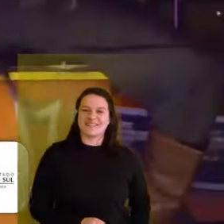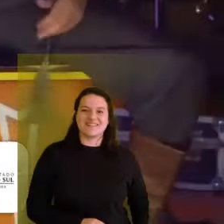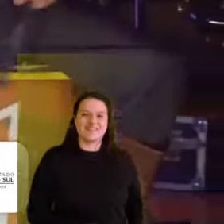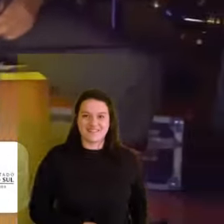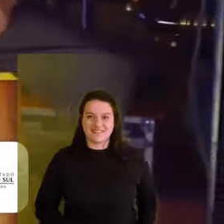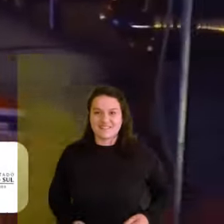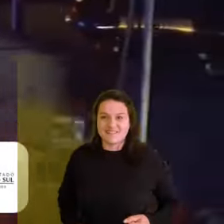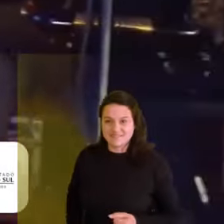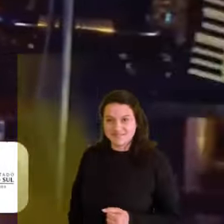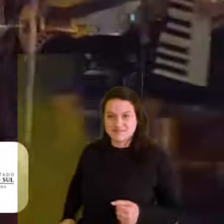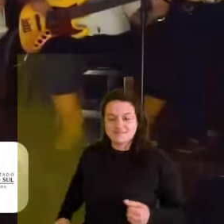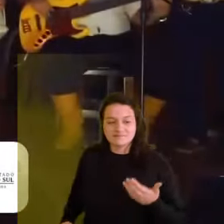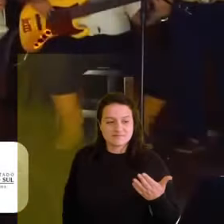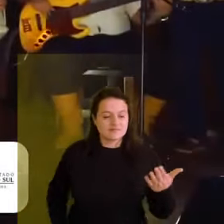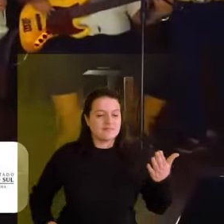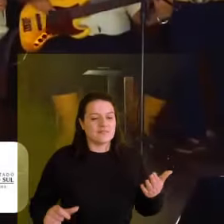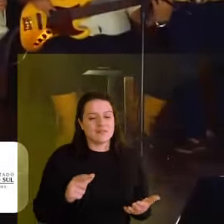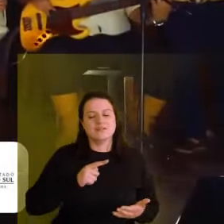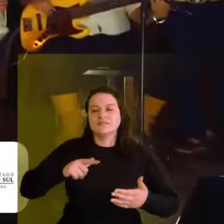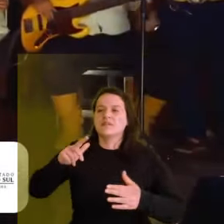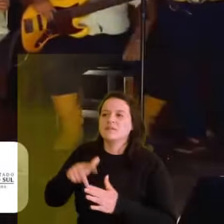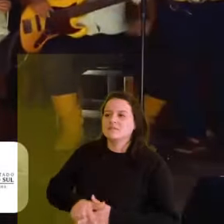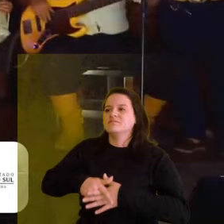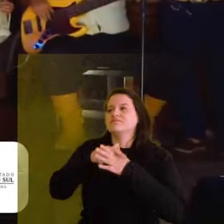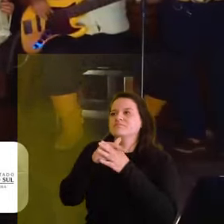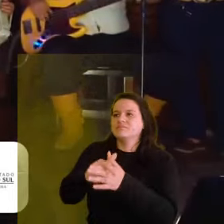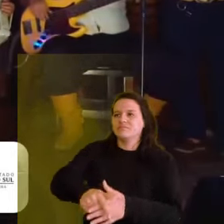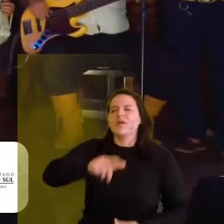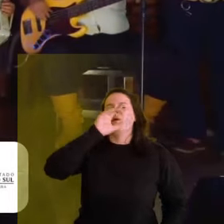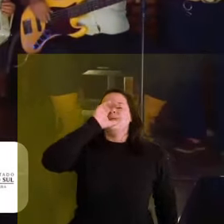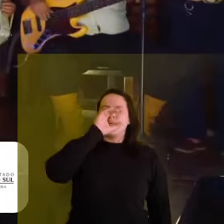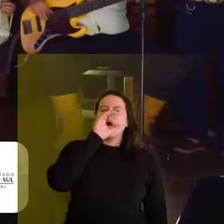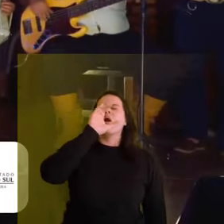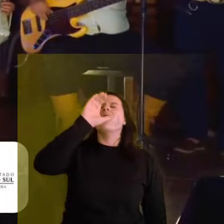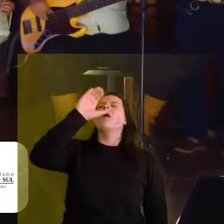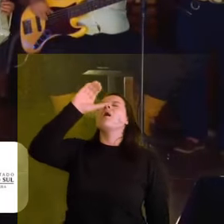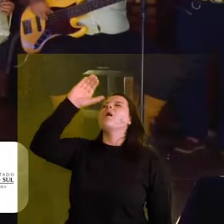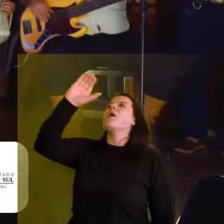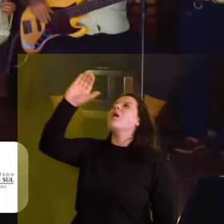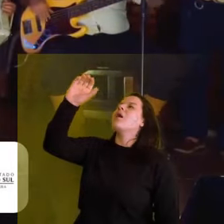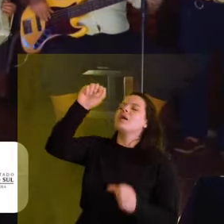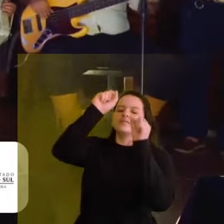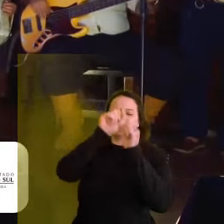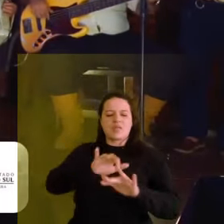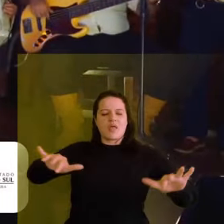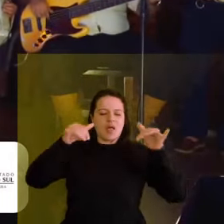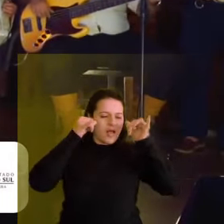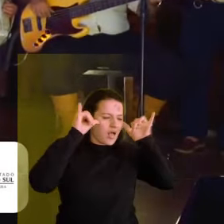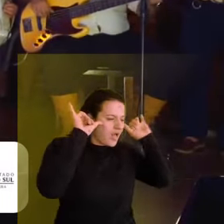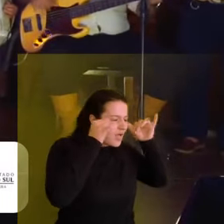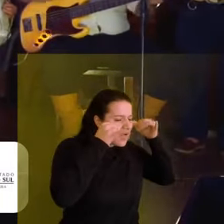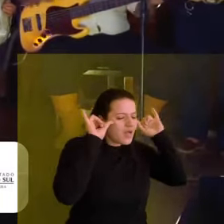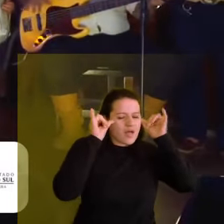Levantando poeira, o sinuelo berra, batendo cicerro sobre o pastorei. E vou mestiço me golpeando o